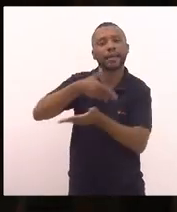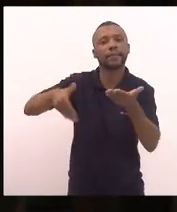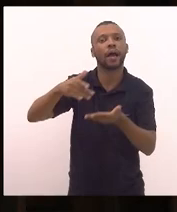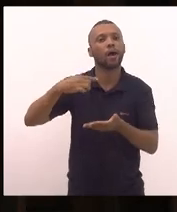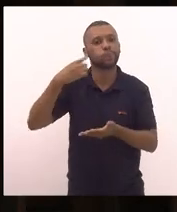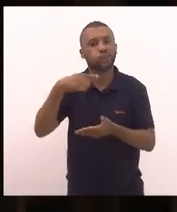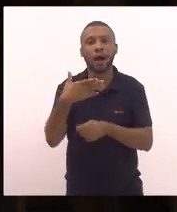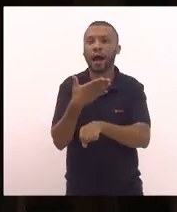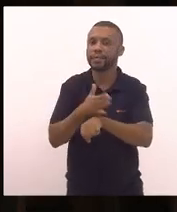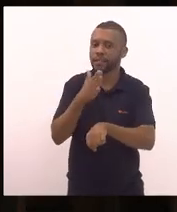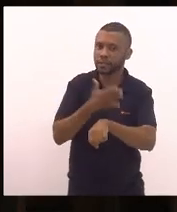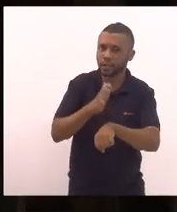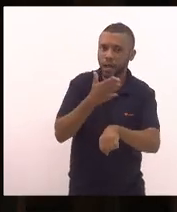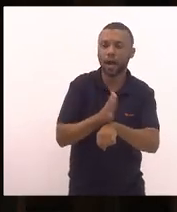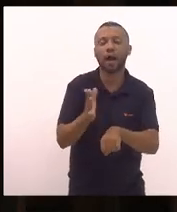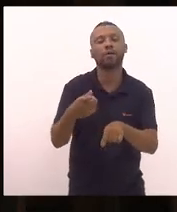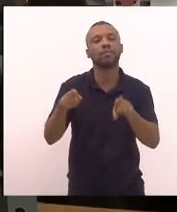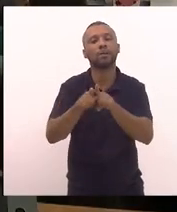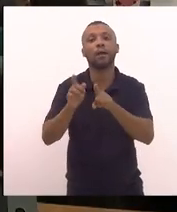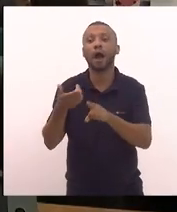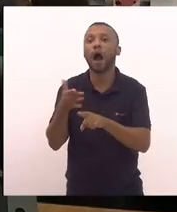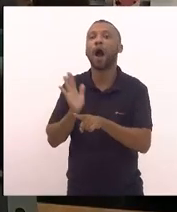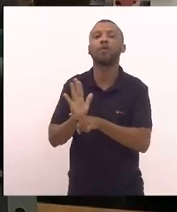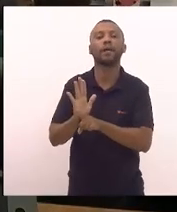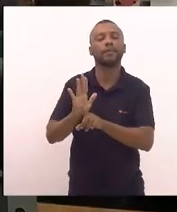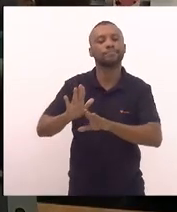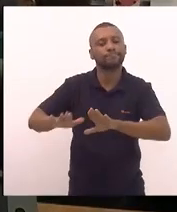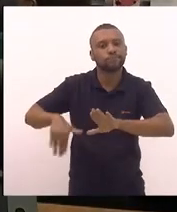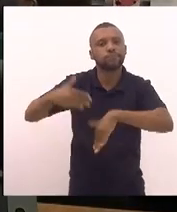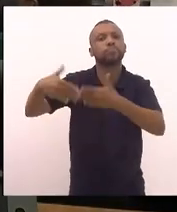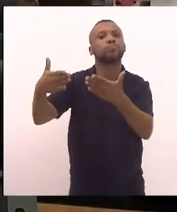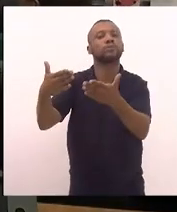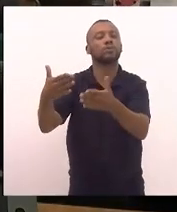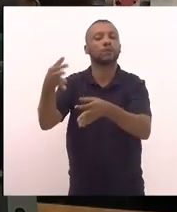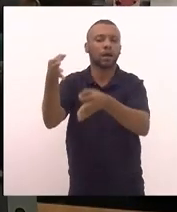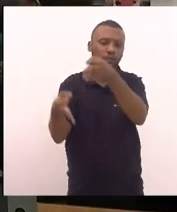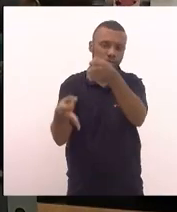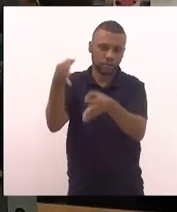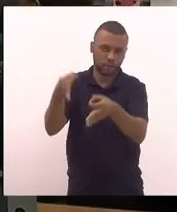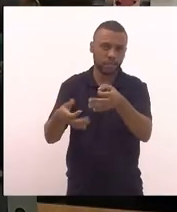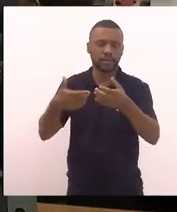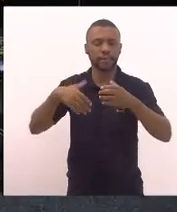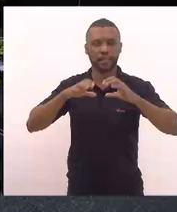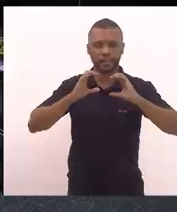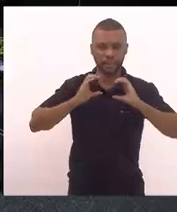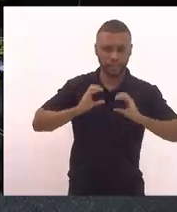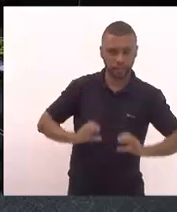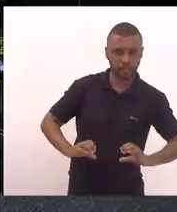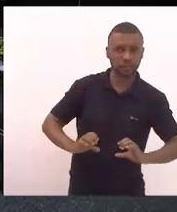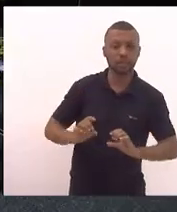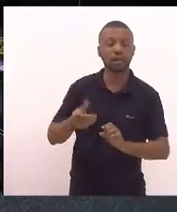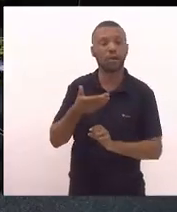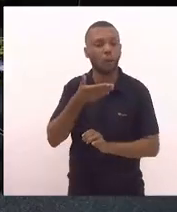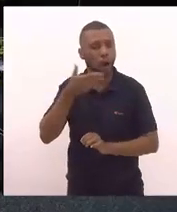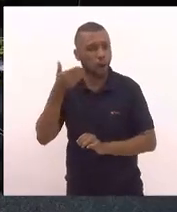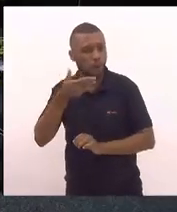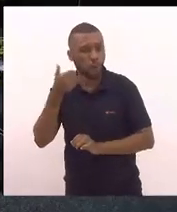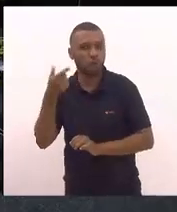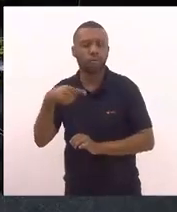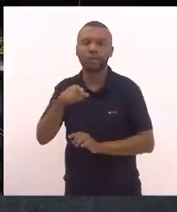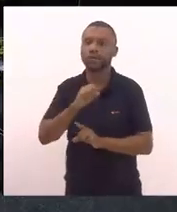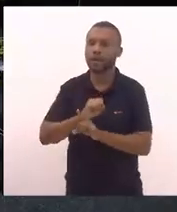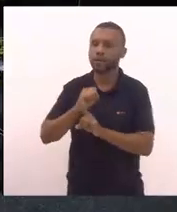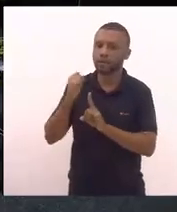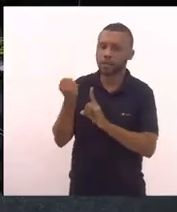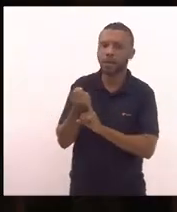e estagiários e ajudar na promoção da justiça, cidadania e o aprimoramento da